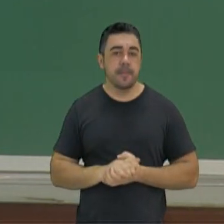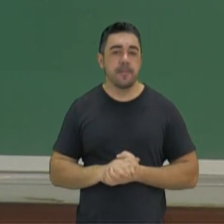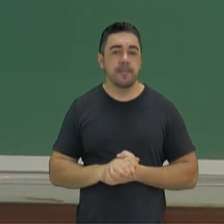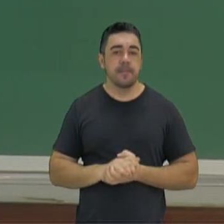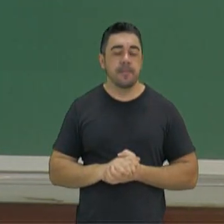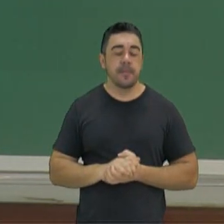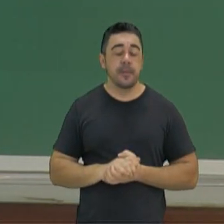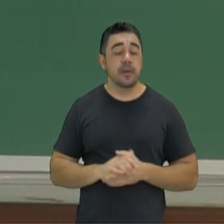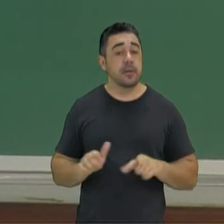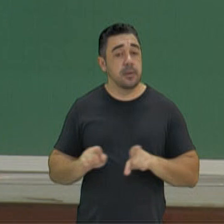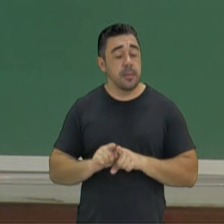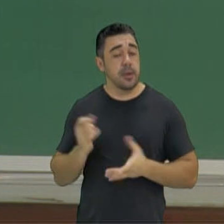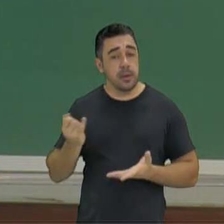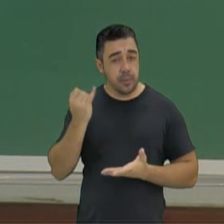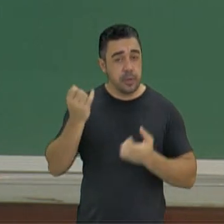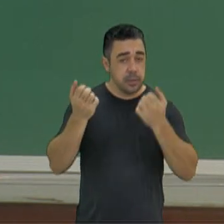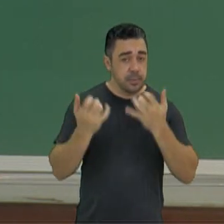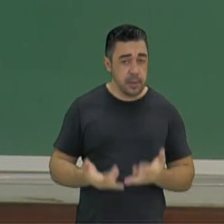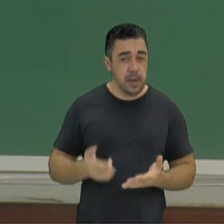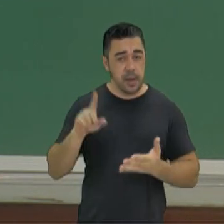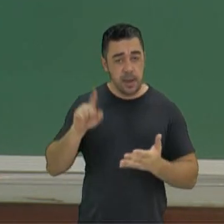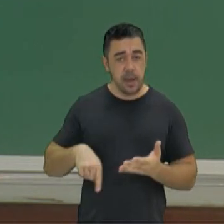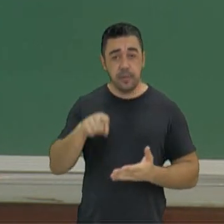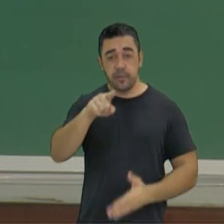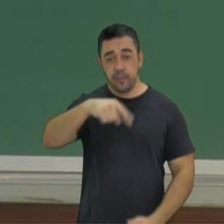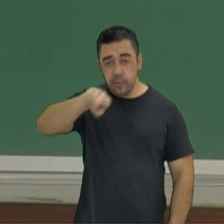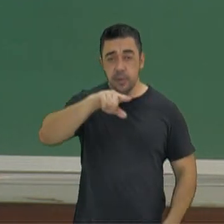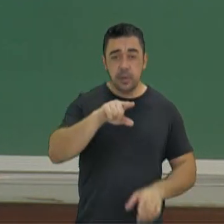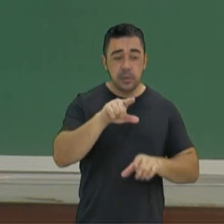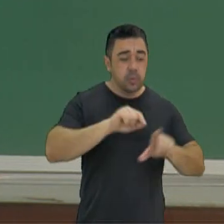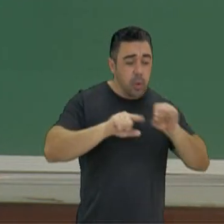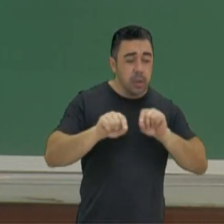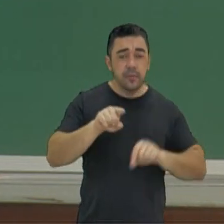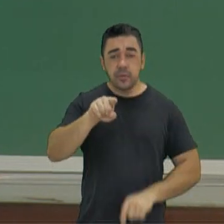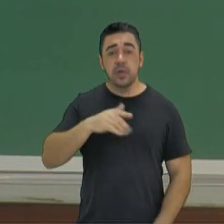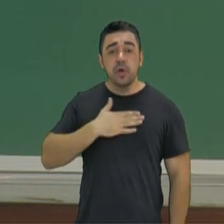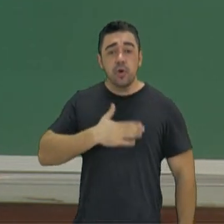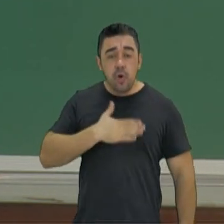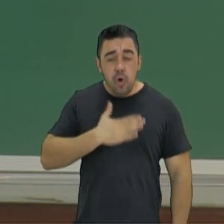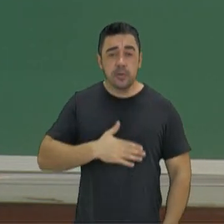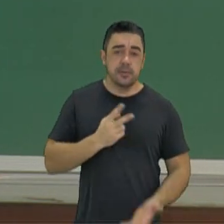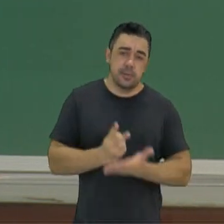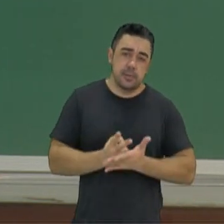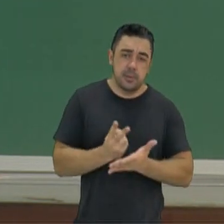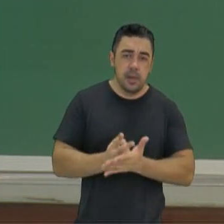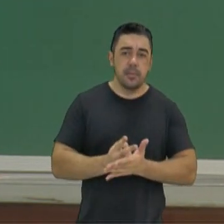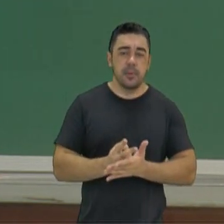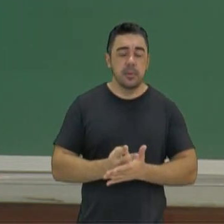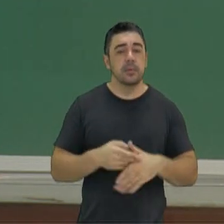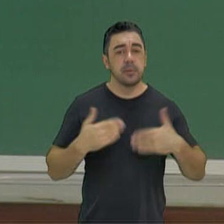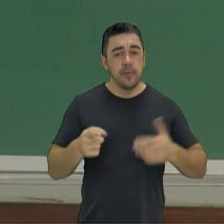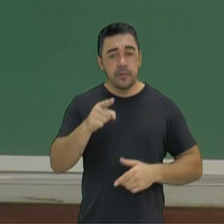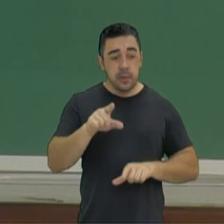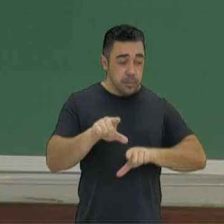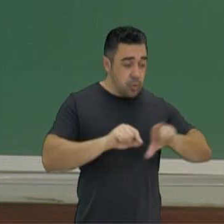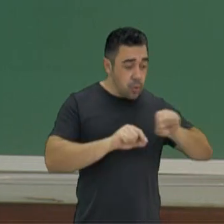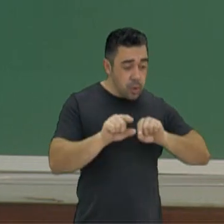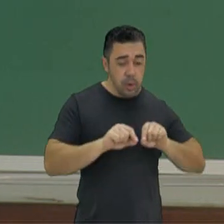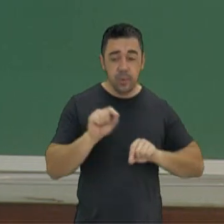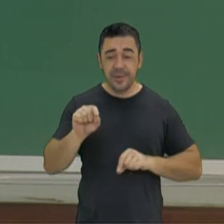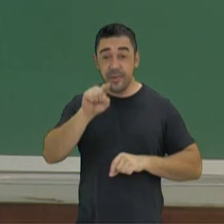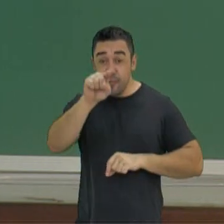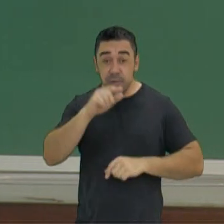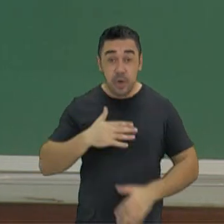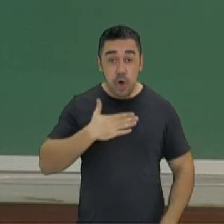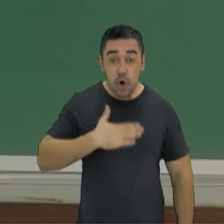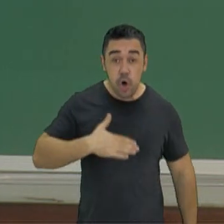E a chave, como foi comentado, é fazer atividades que você goste e com frequência. Então é sempre importante procurar atividades que você goste,